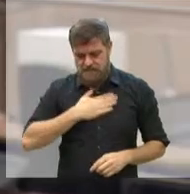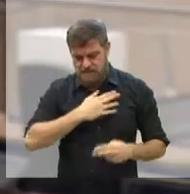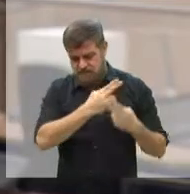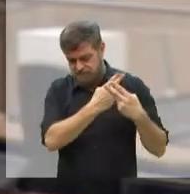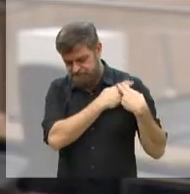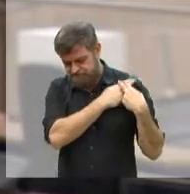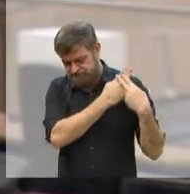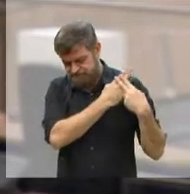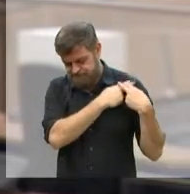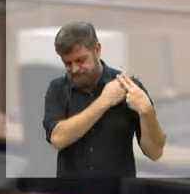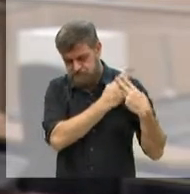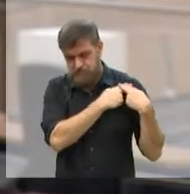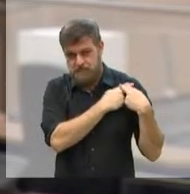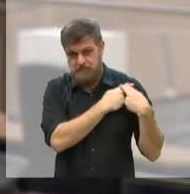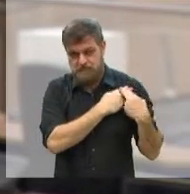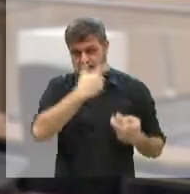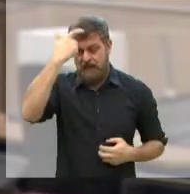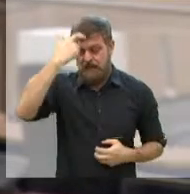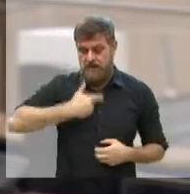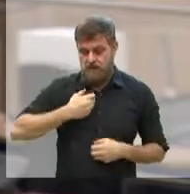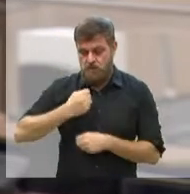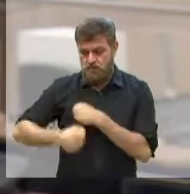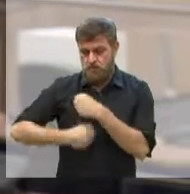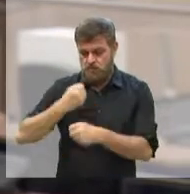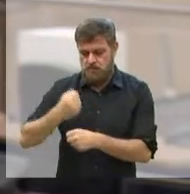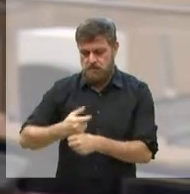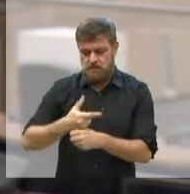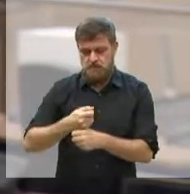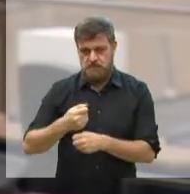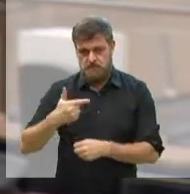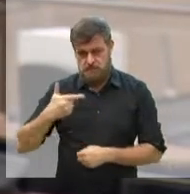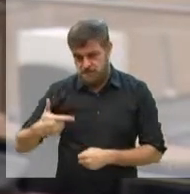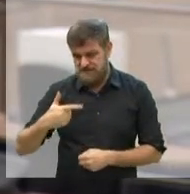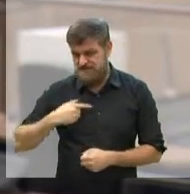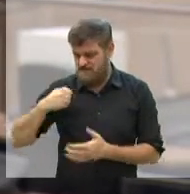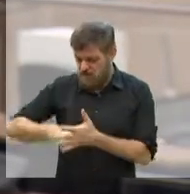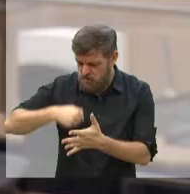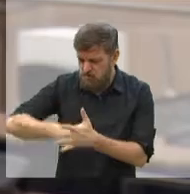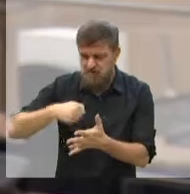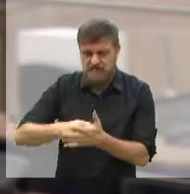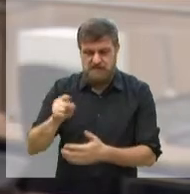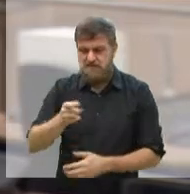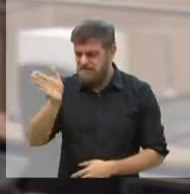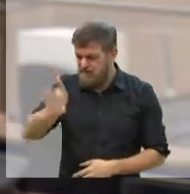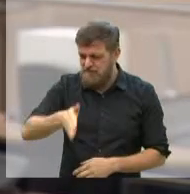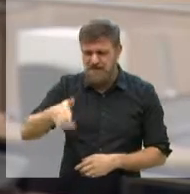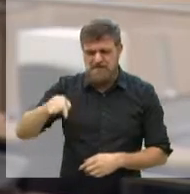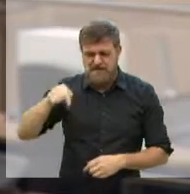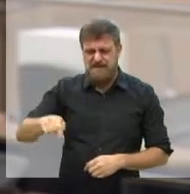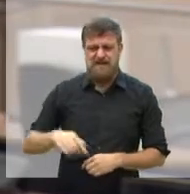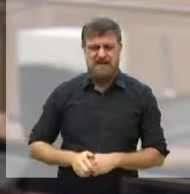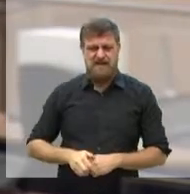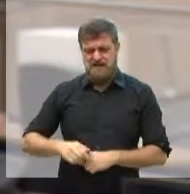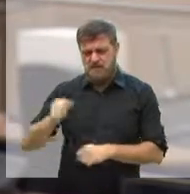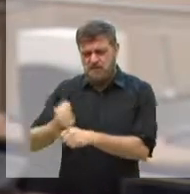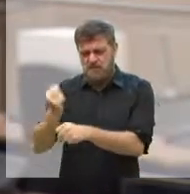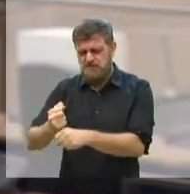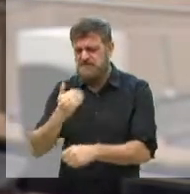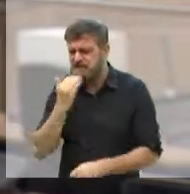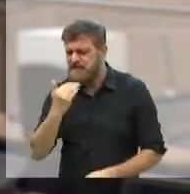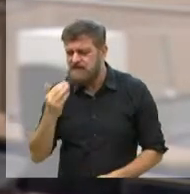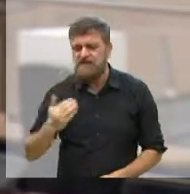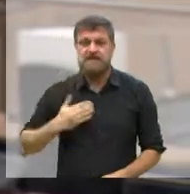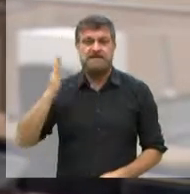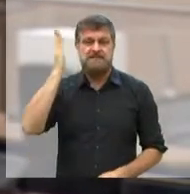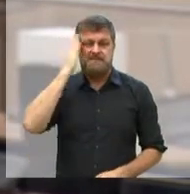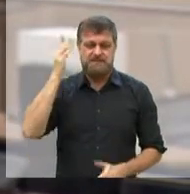verdade. Quando eu for eleito em 2012, eu estava lutando contra a lei da Macrozona 7 e sabia do grande